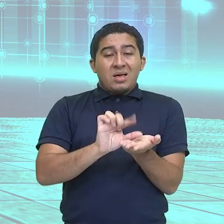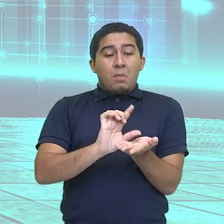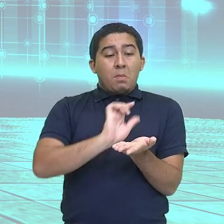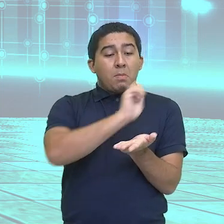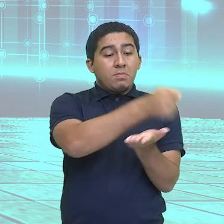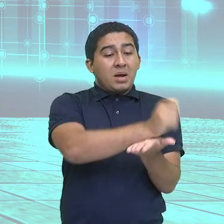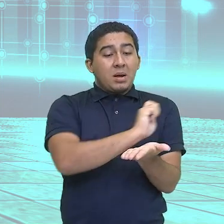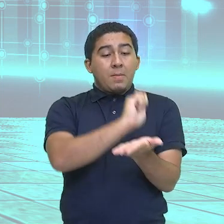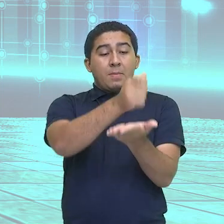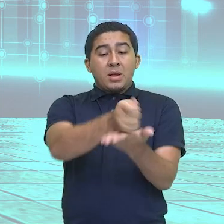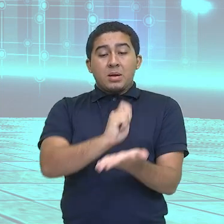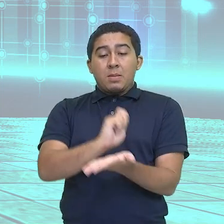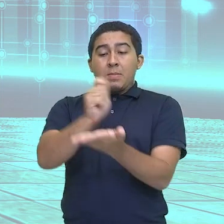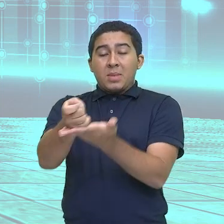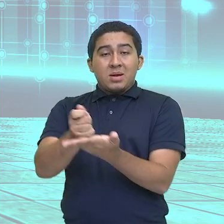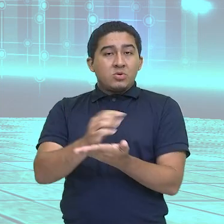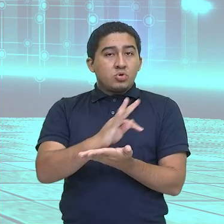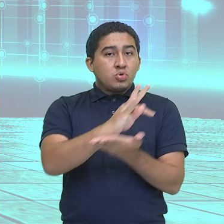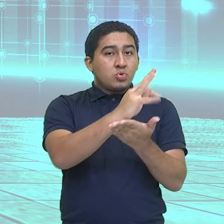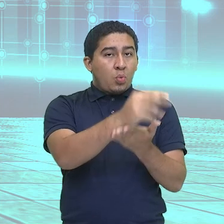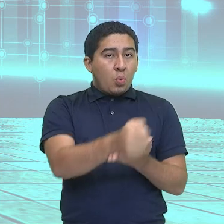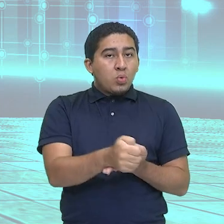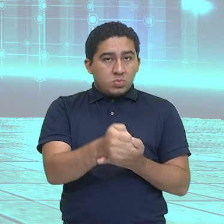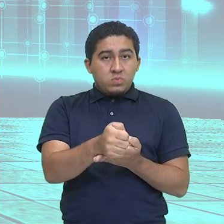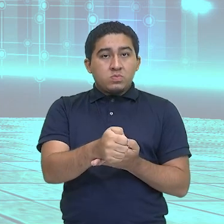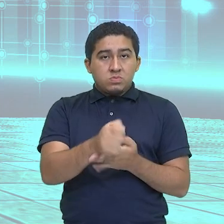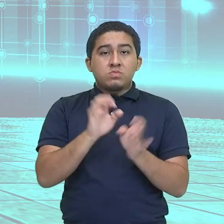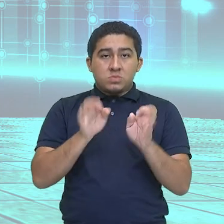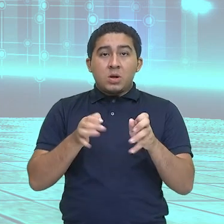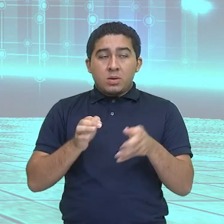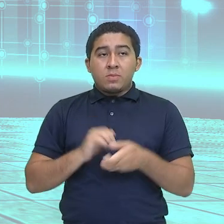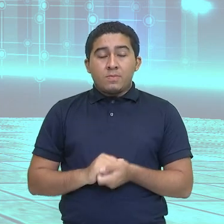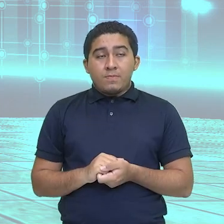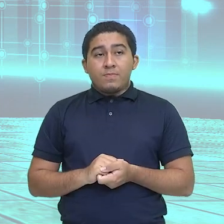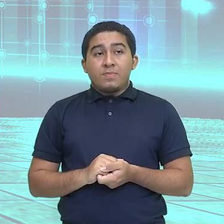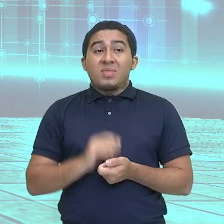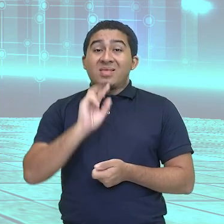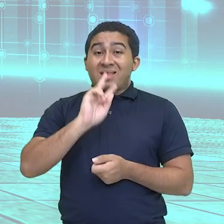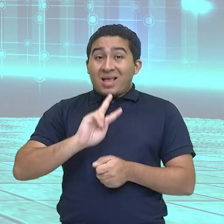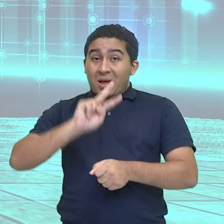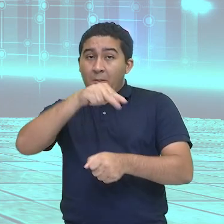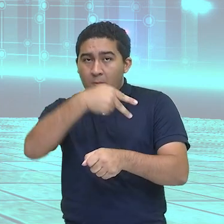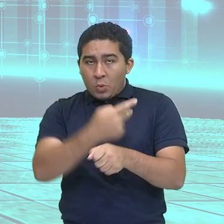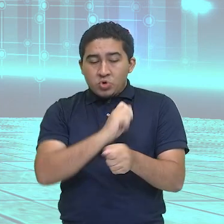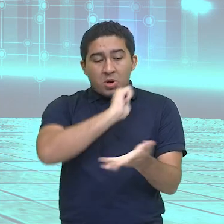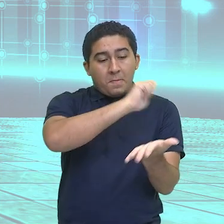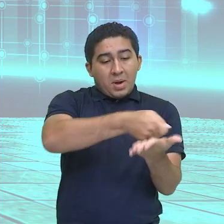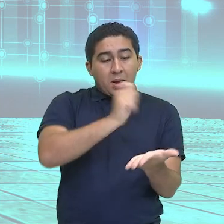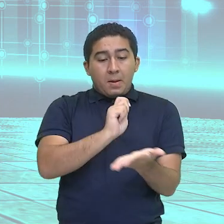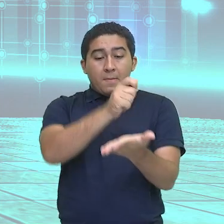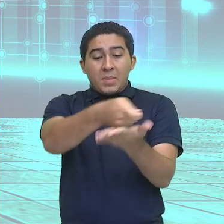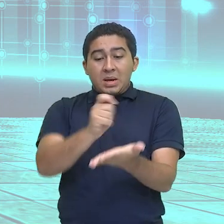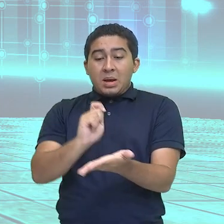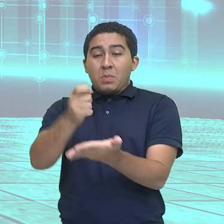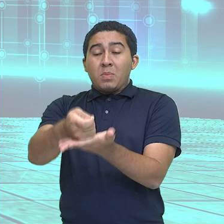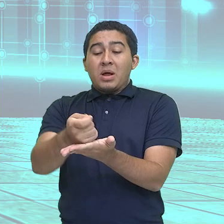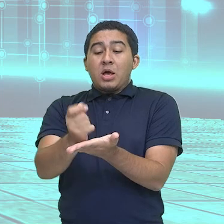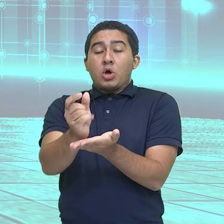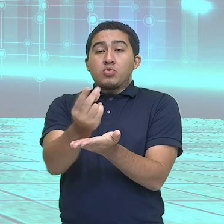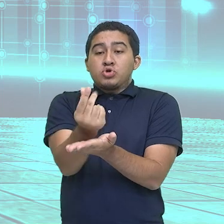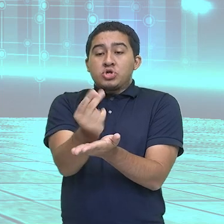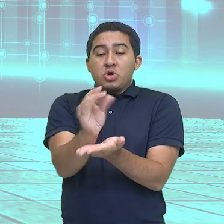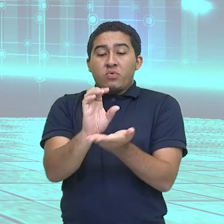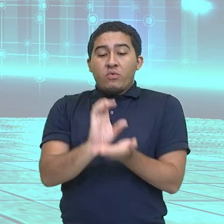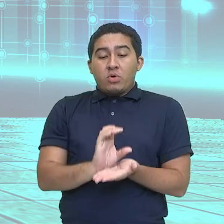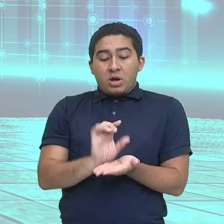gastou para poder vender aquele produto, né? Então, com essa subtração, né, com essa diferença, aí sim você tem algo